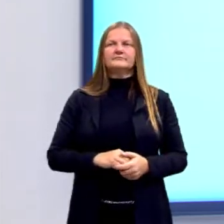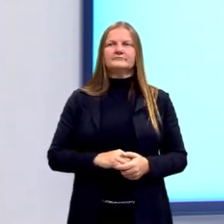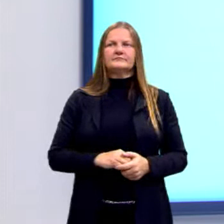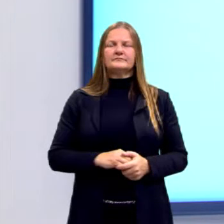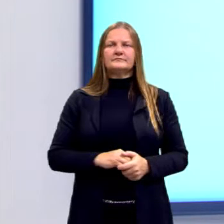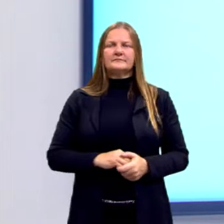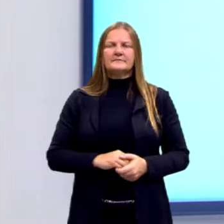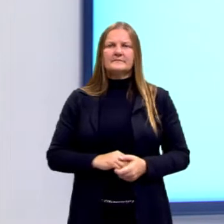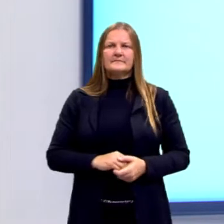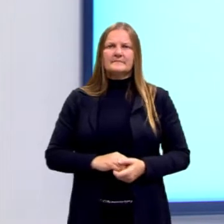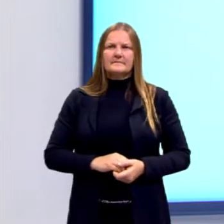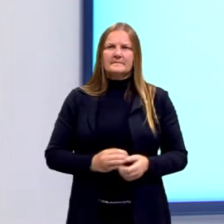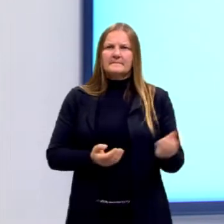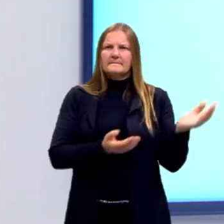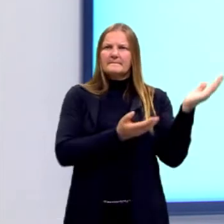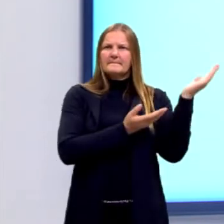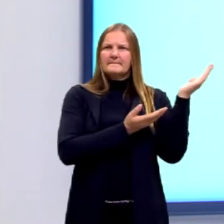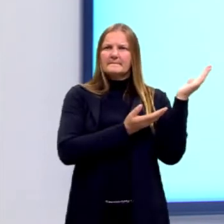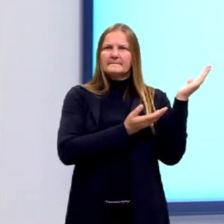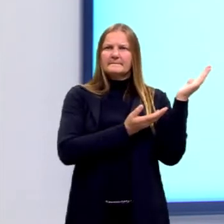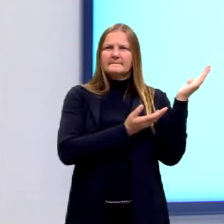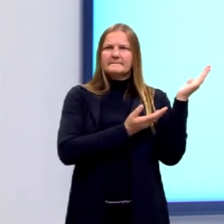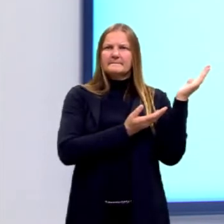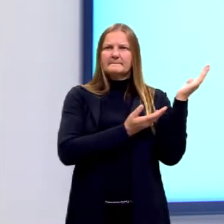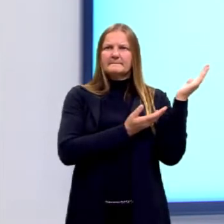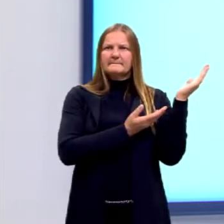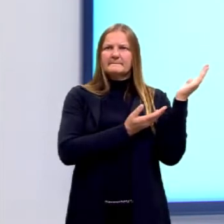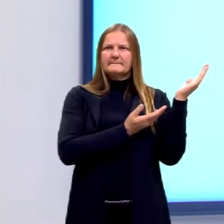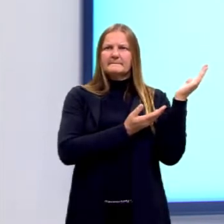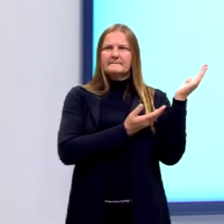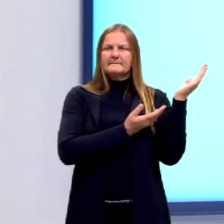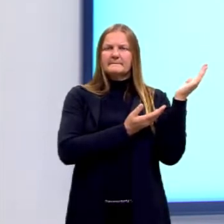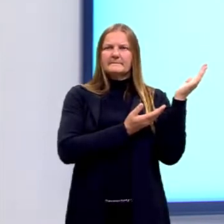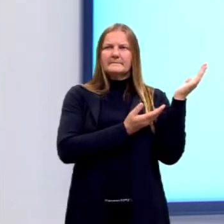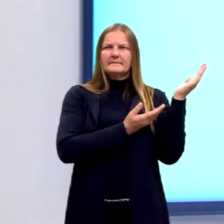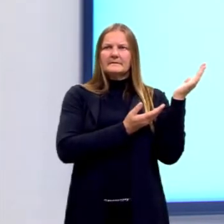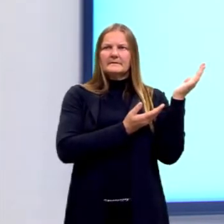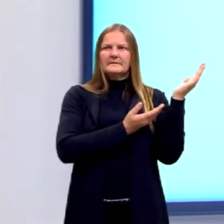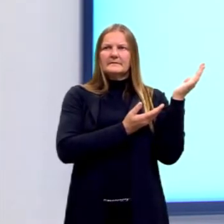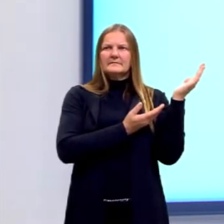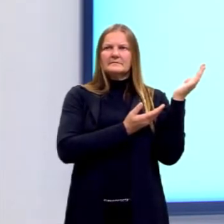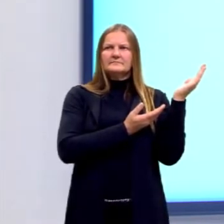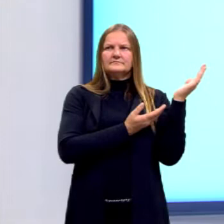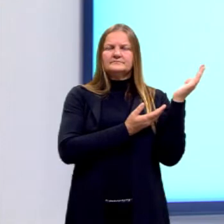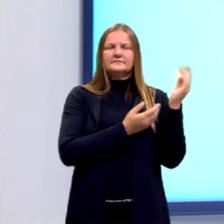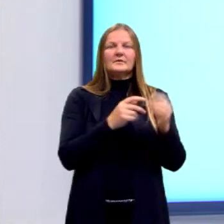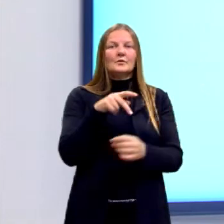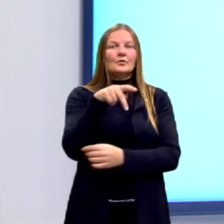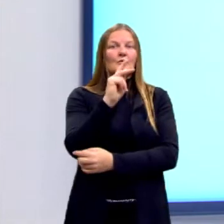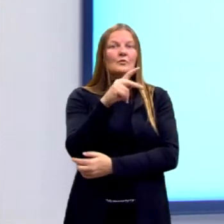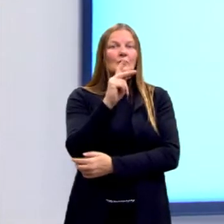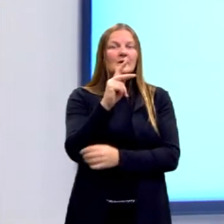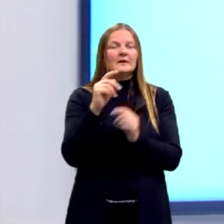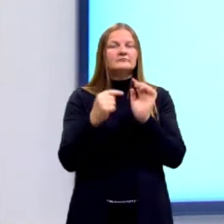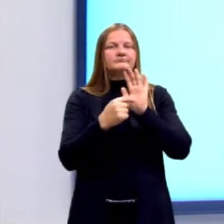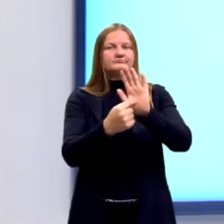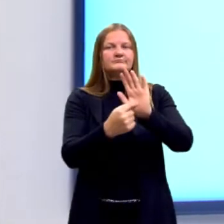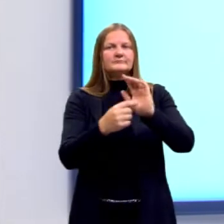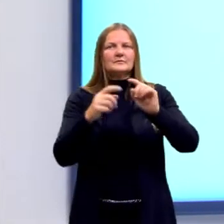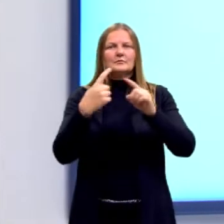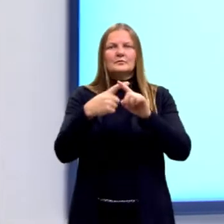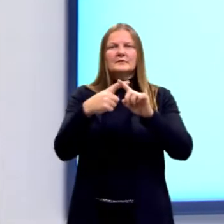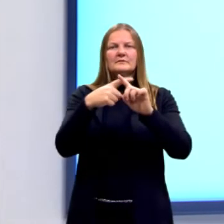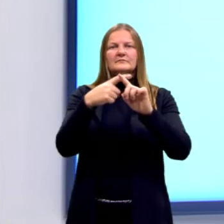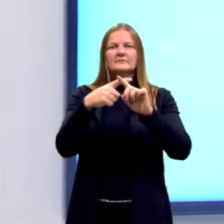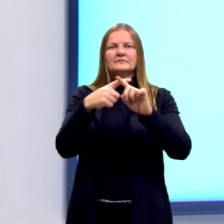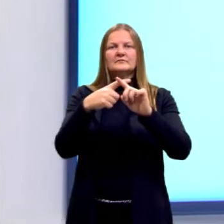nessa cancelamento tá E aí a gente fica né aqui aqui aqui já já apareceu o cara né ficar então